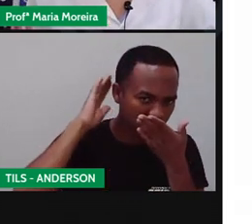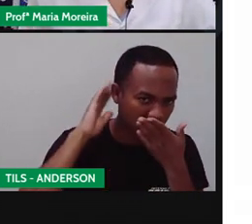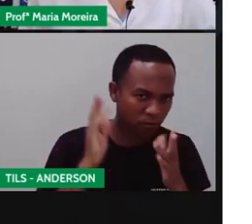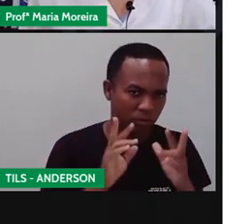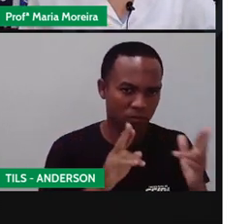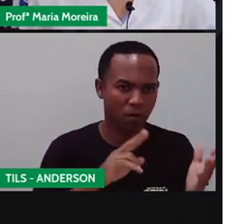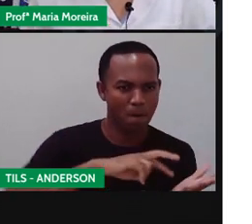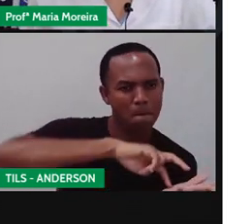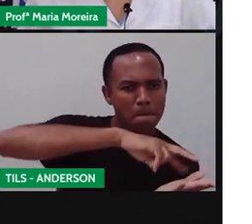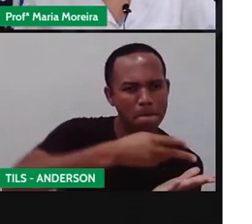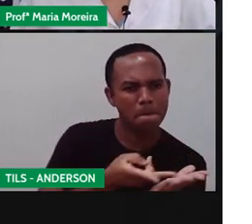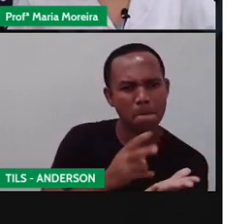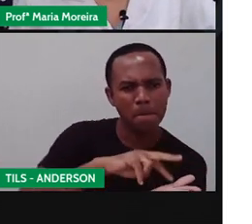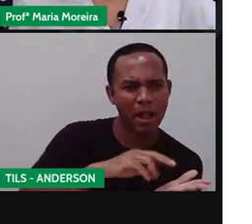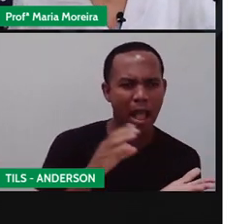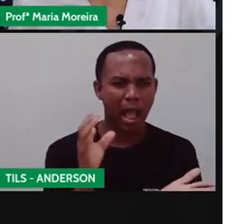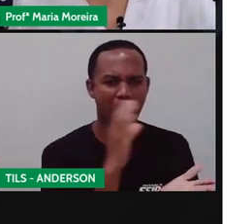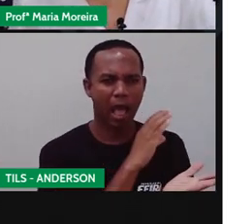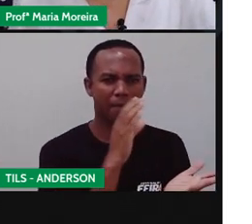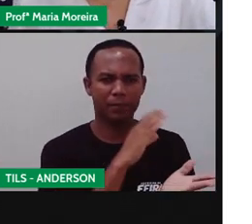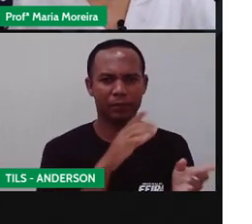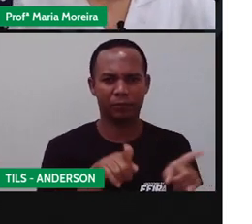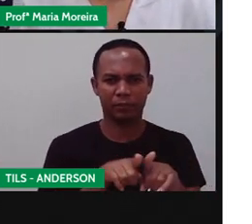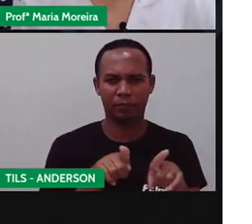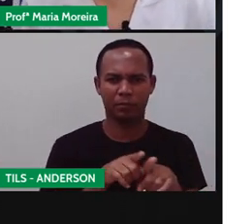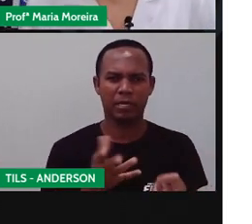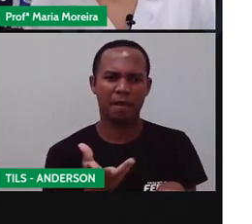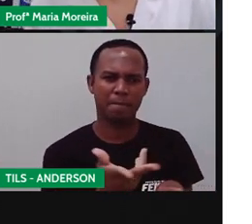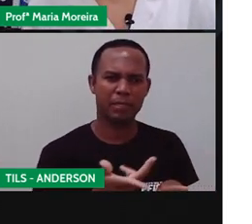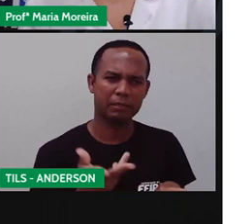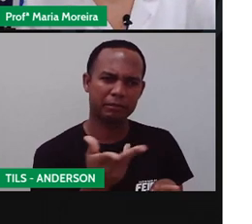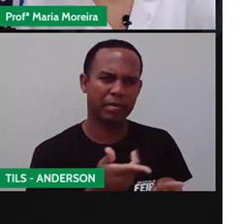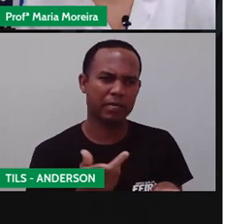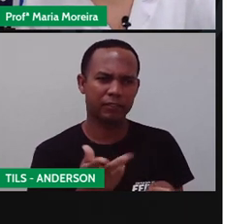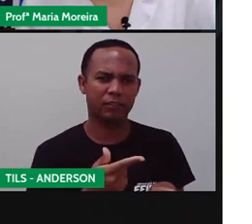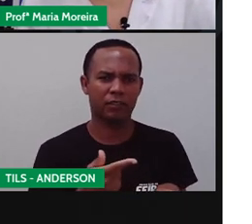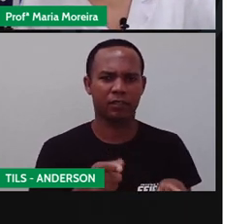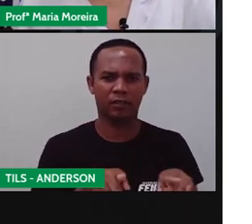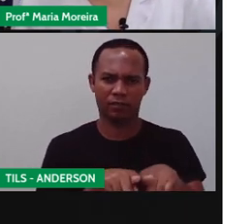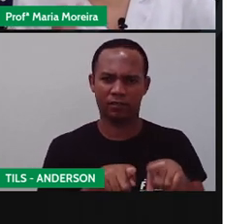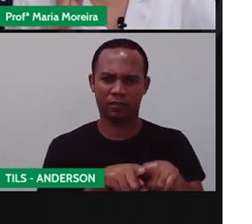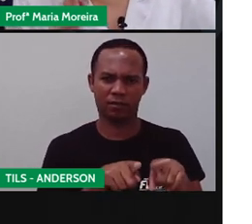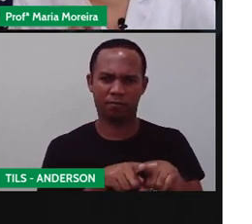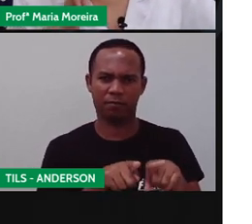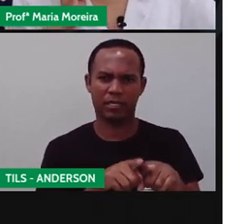movimentos ágeis, tá? E complexos também, utilizando